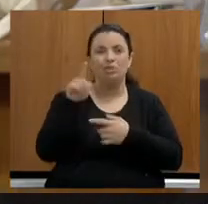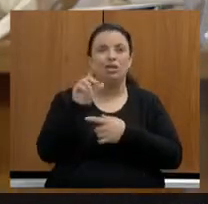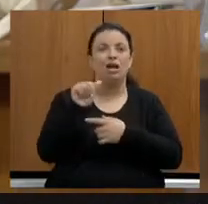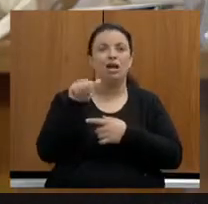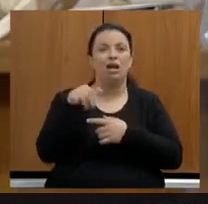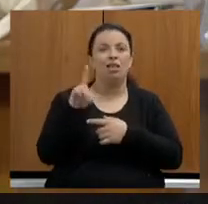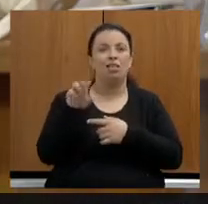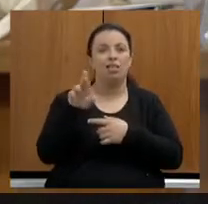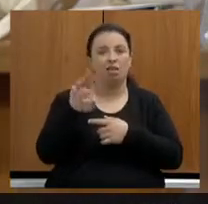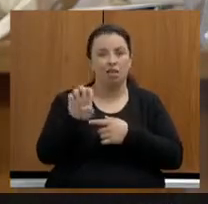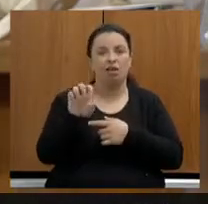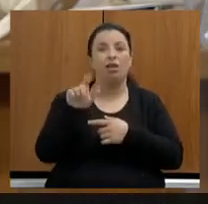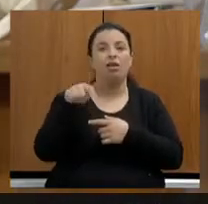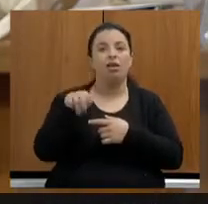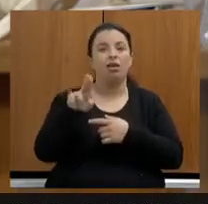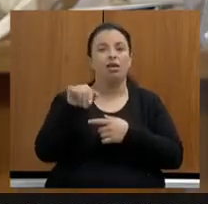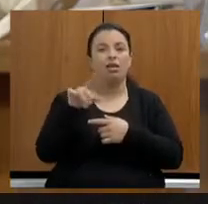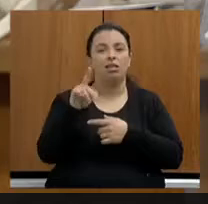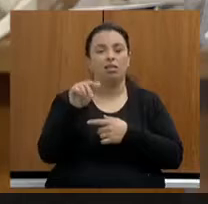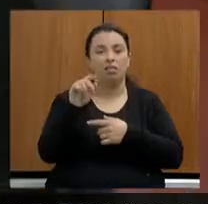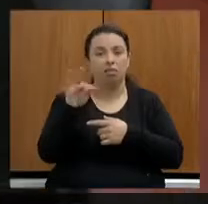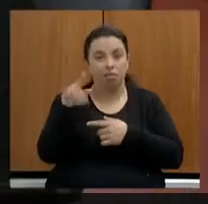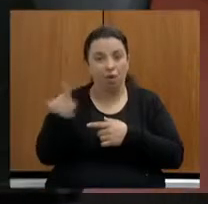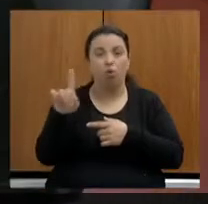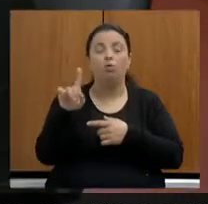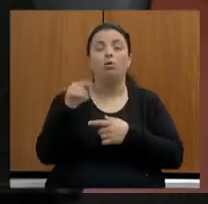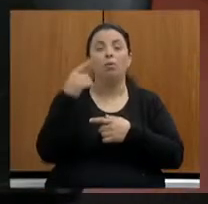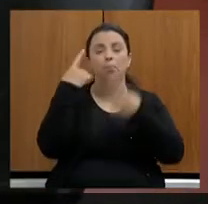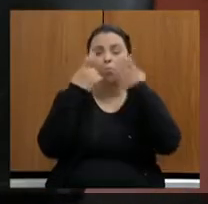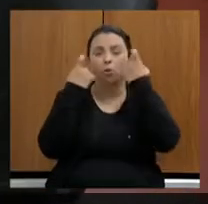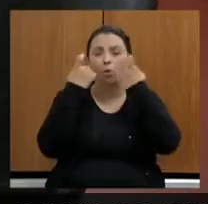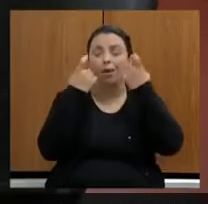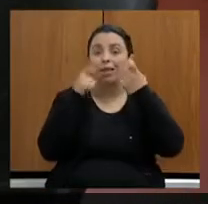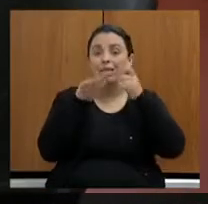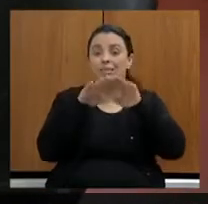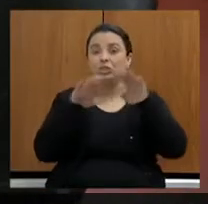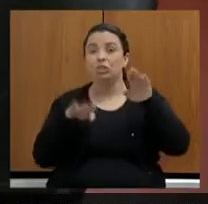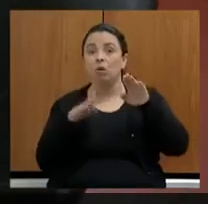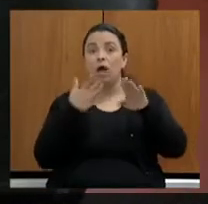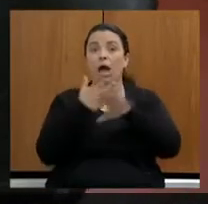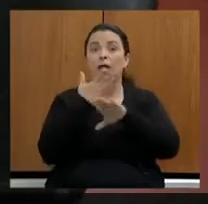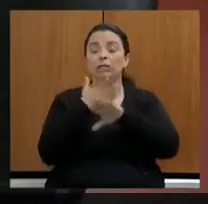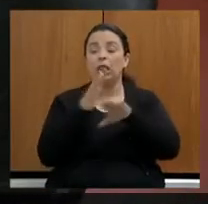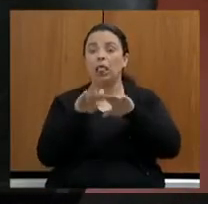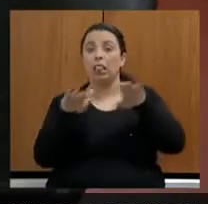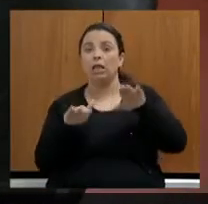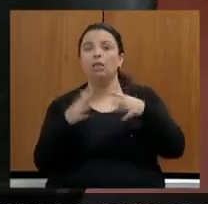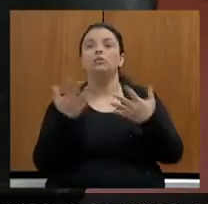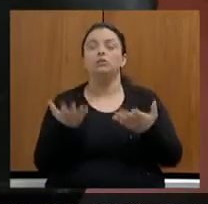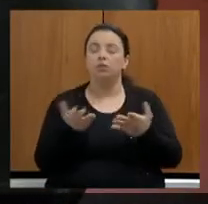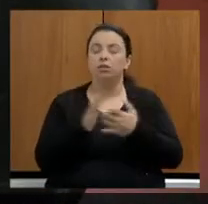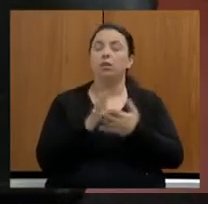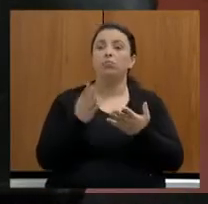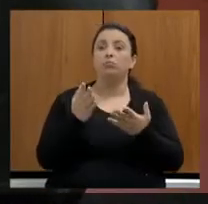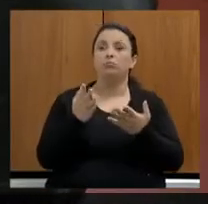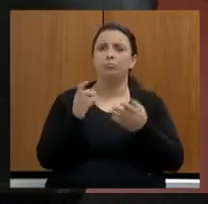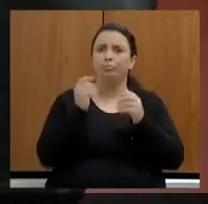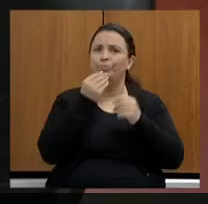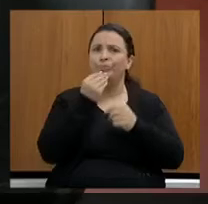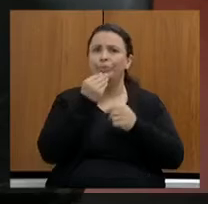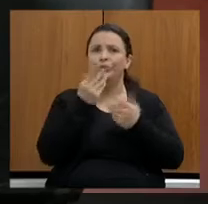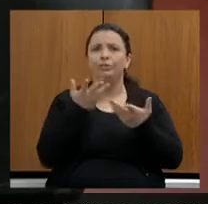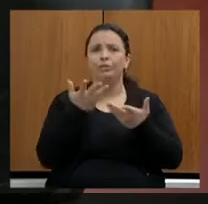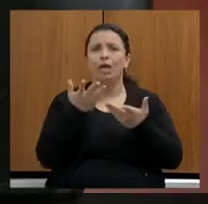preocupado com Jesus o que todos nós estamos preocupados com essa desigualdade de acesso que garantamos é presidente O Retorno das